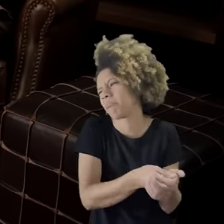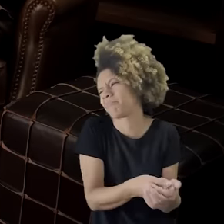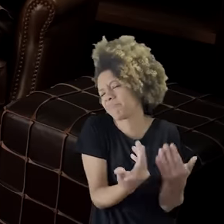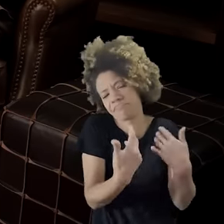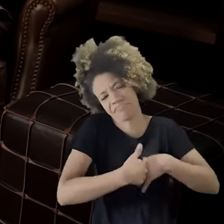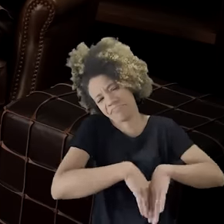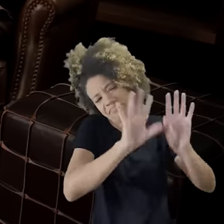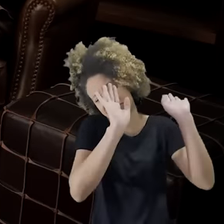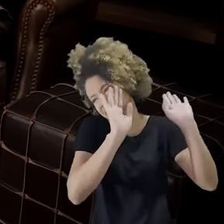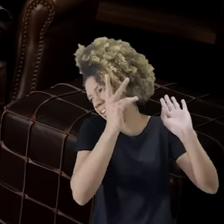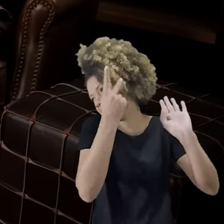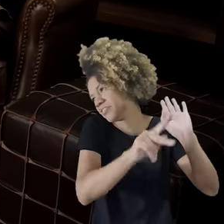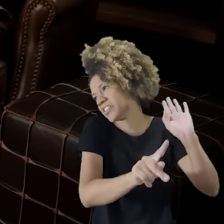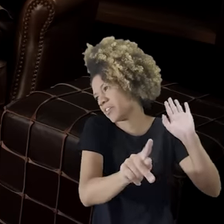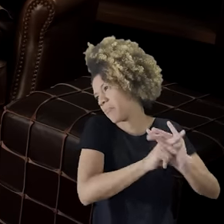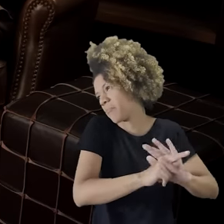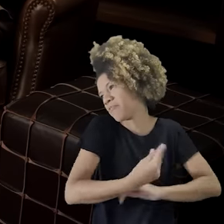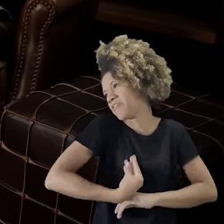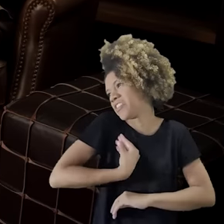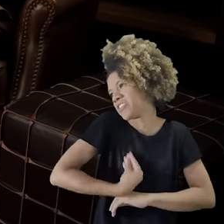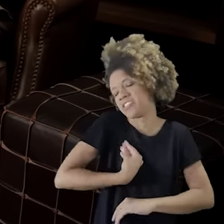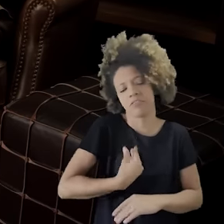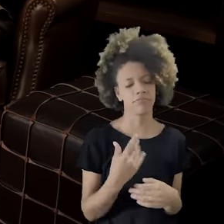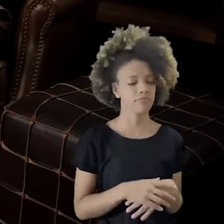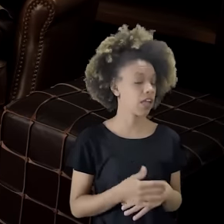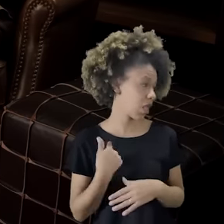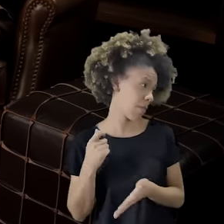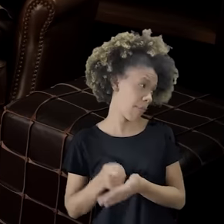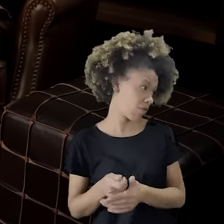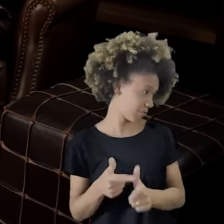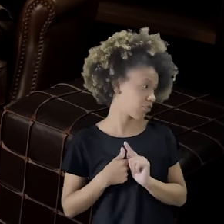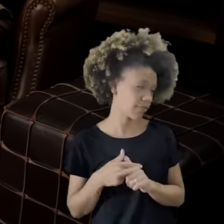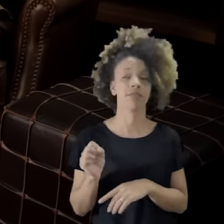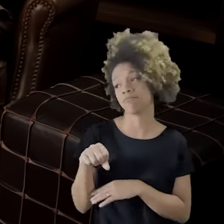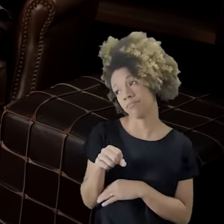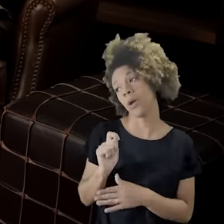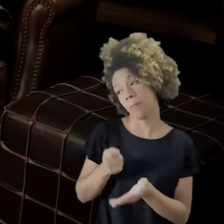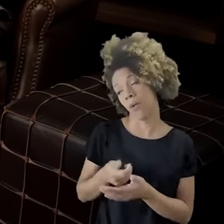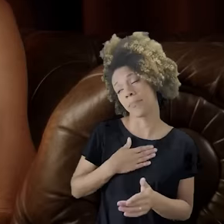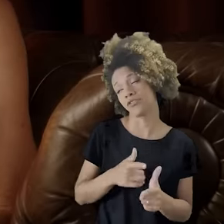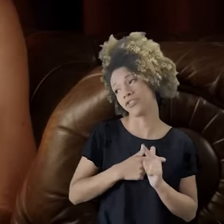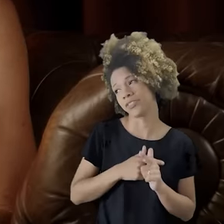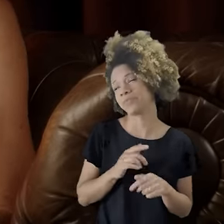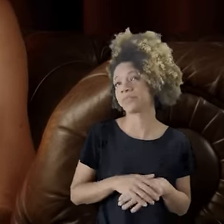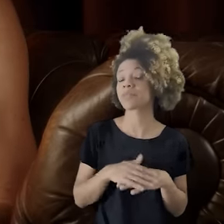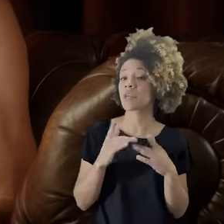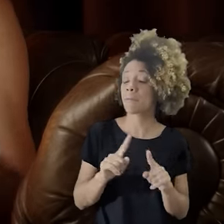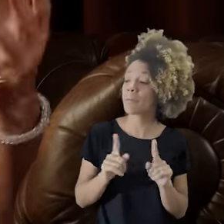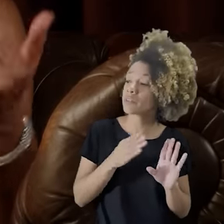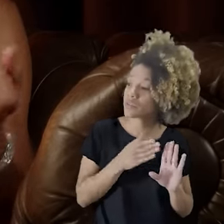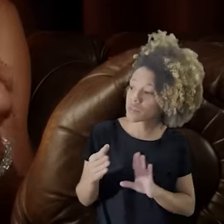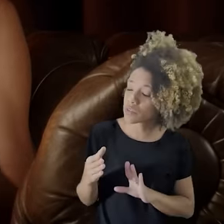tipo assim olha agora quem manda sou eu eu pago minhas contas é isso eu pago minhas contas então e